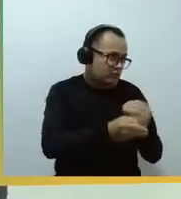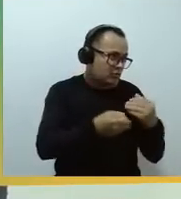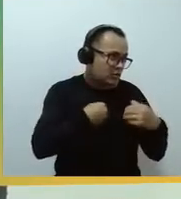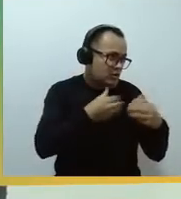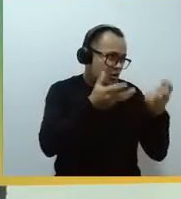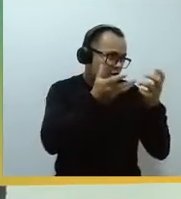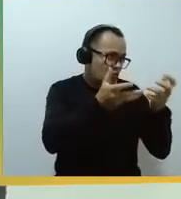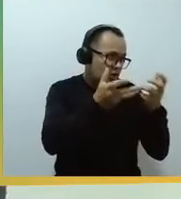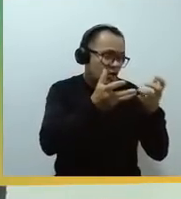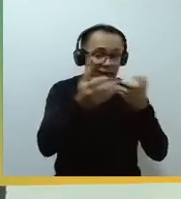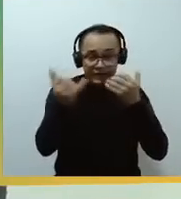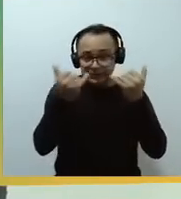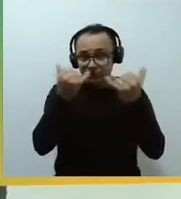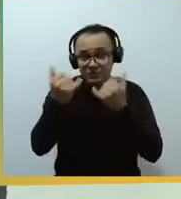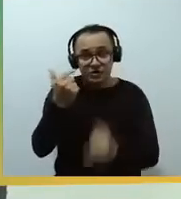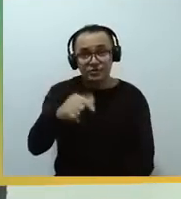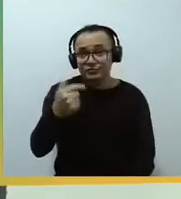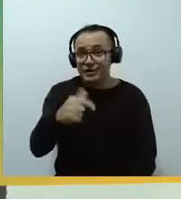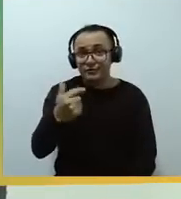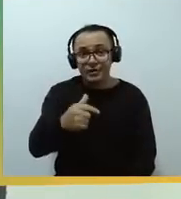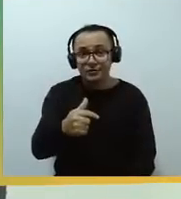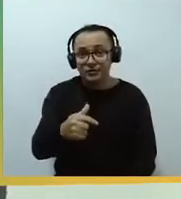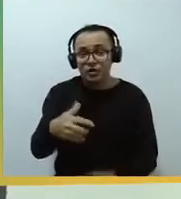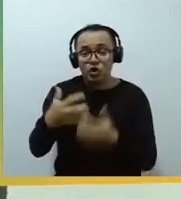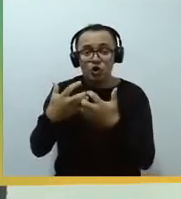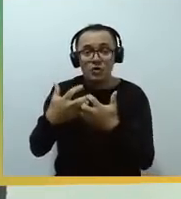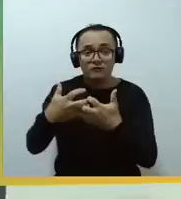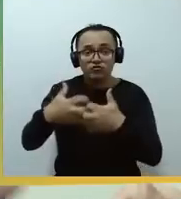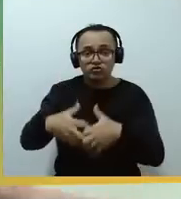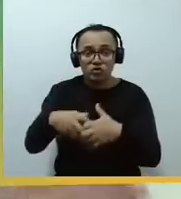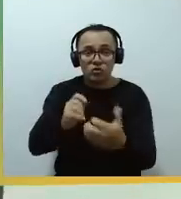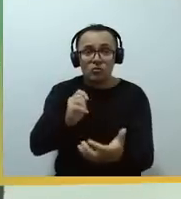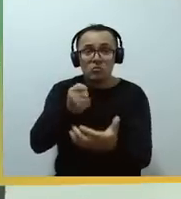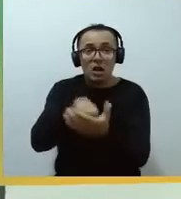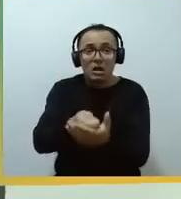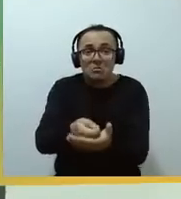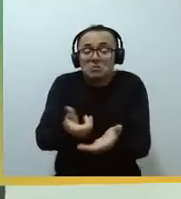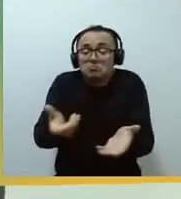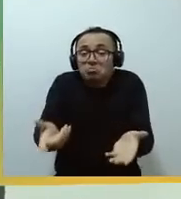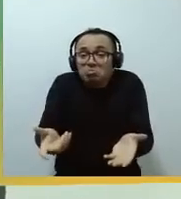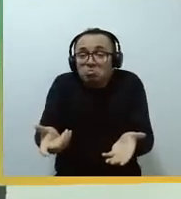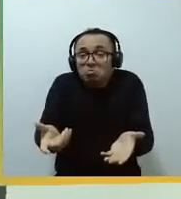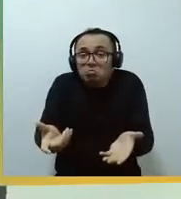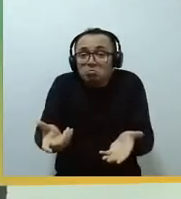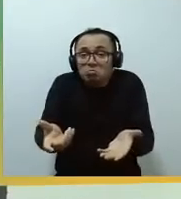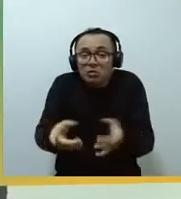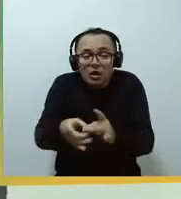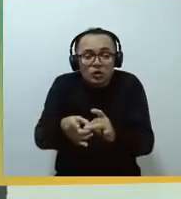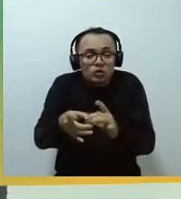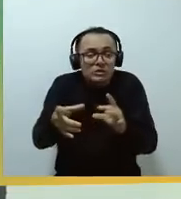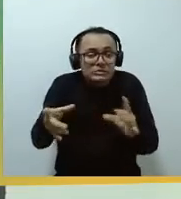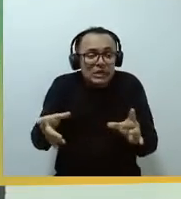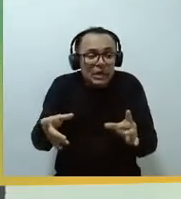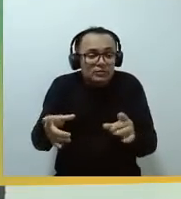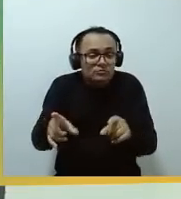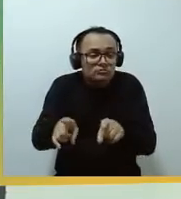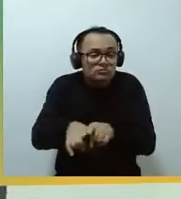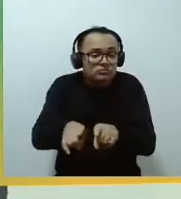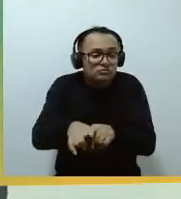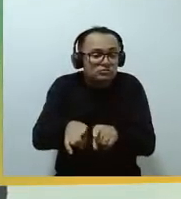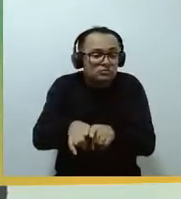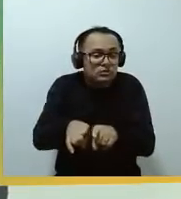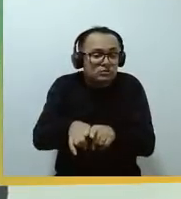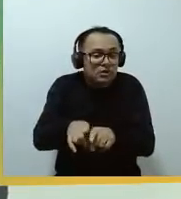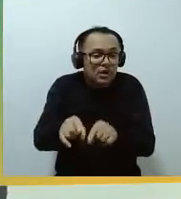que... Agora, como é que funciona o pagamento? Quem faz o serviço é autorizado. Tem uma equipe que controla dentro da prefeitura,